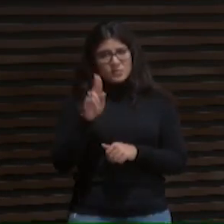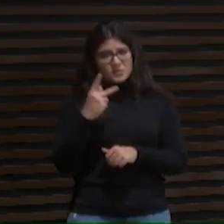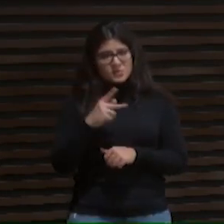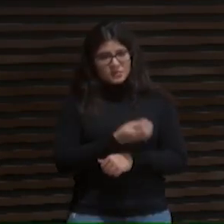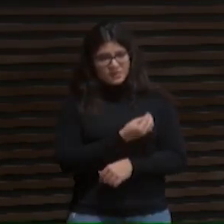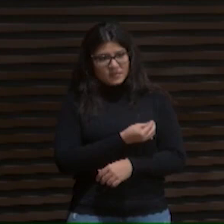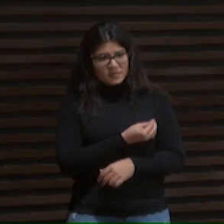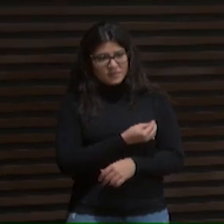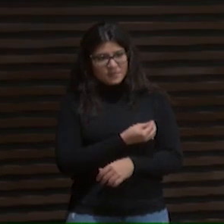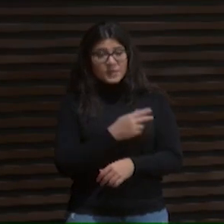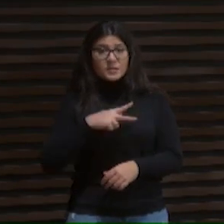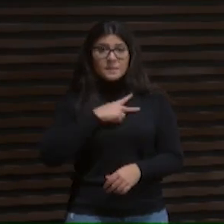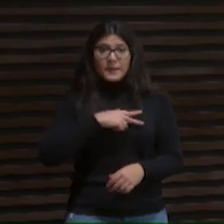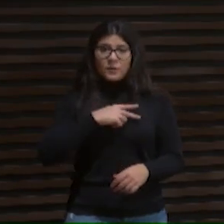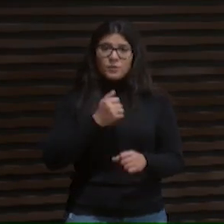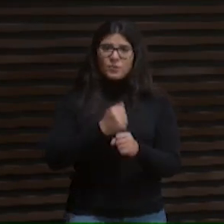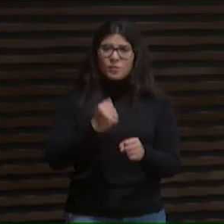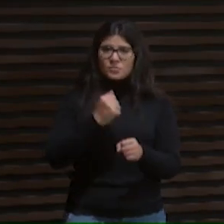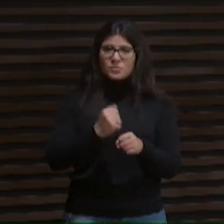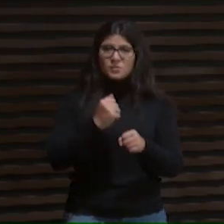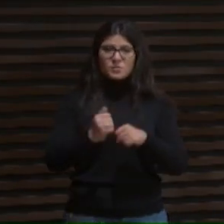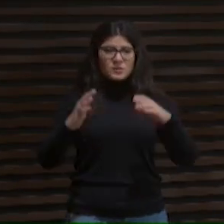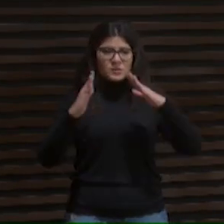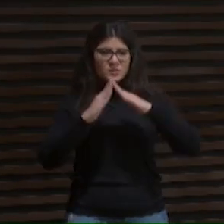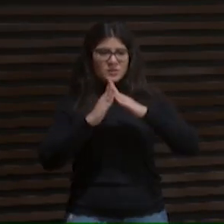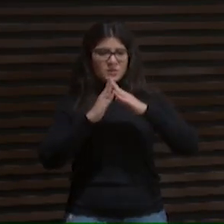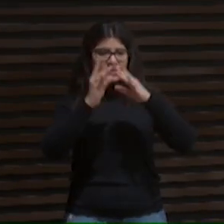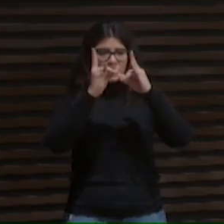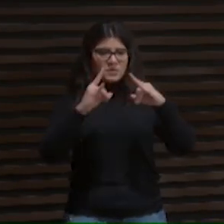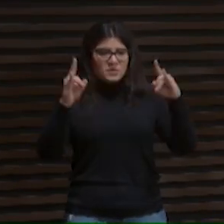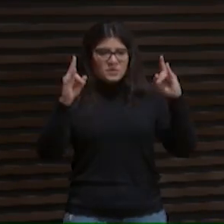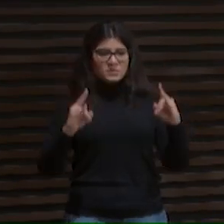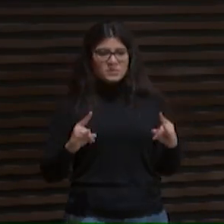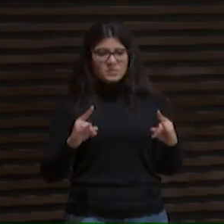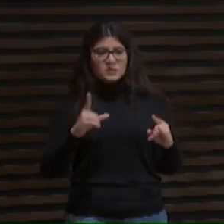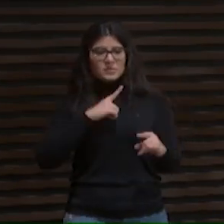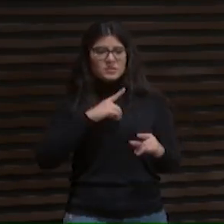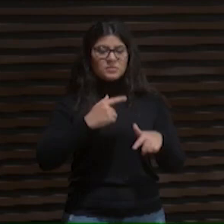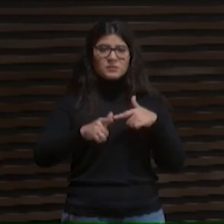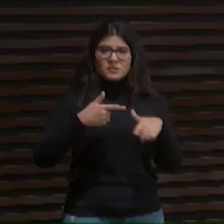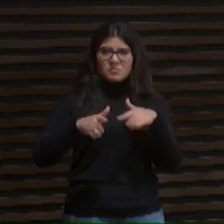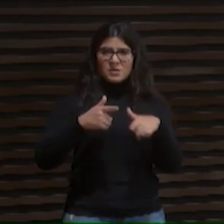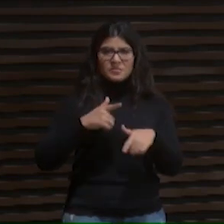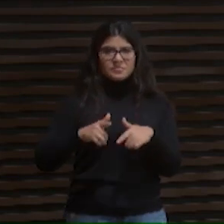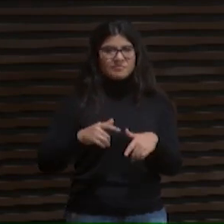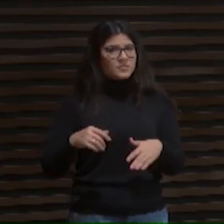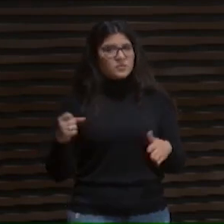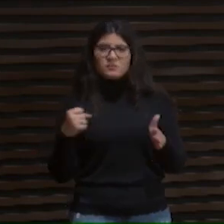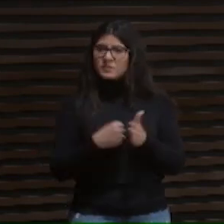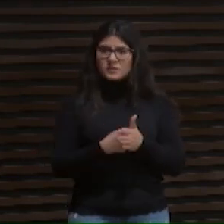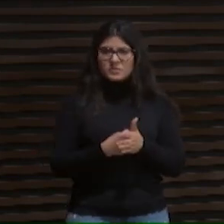que Paulo era um construtor de tendas, tinha um ofício que não lhe impediu de